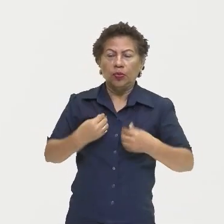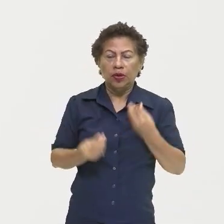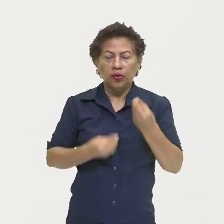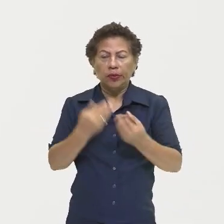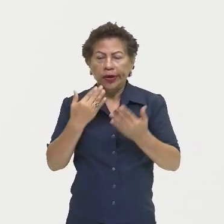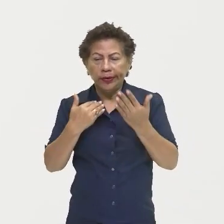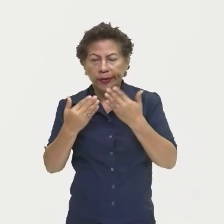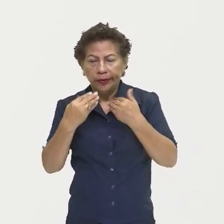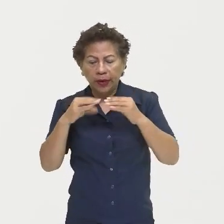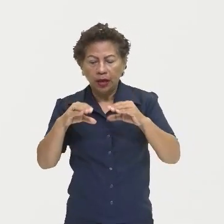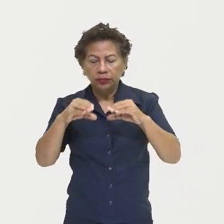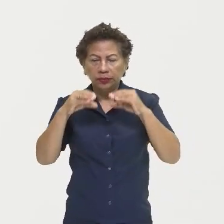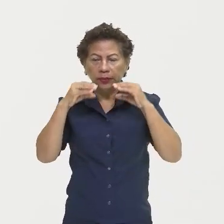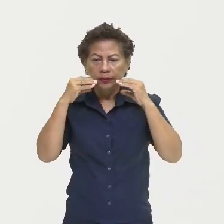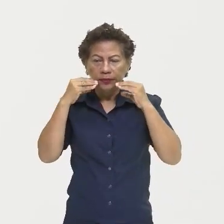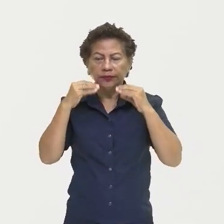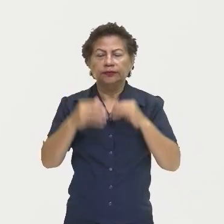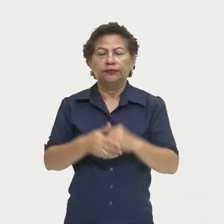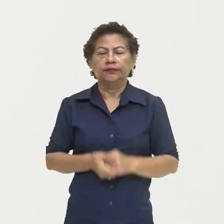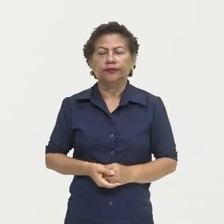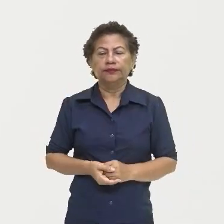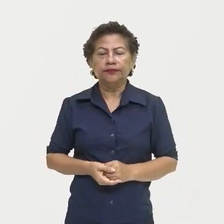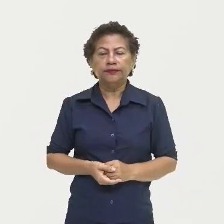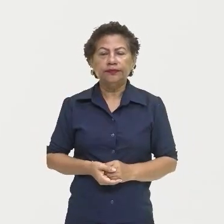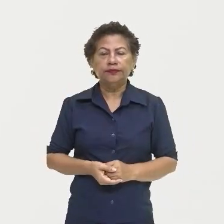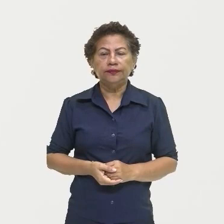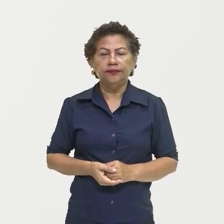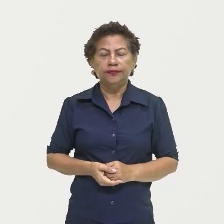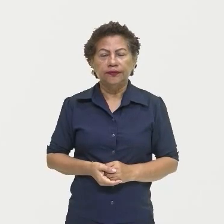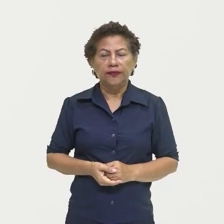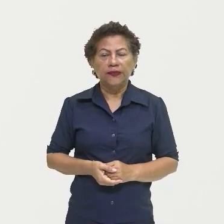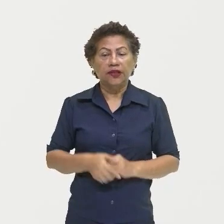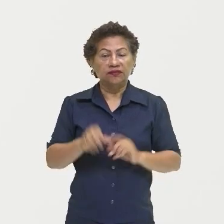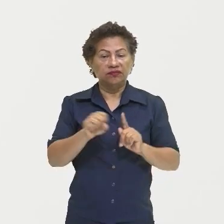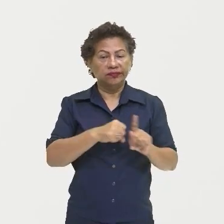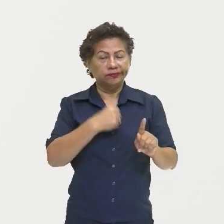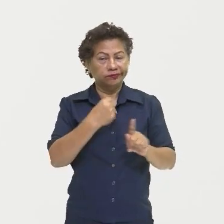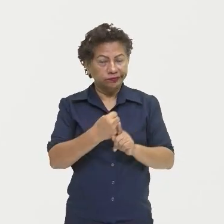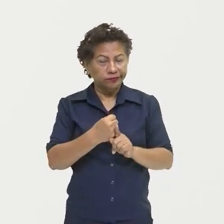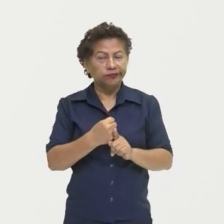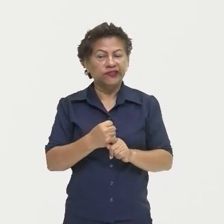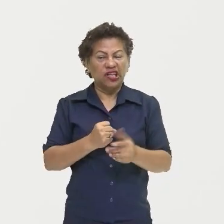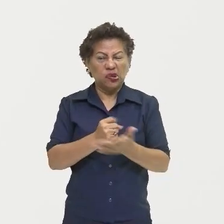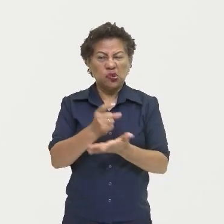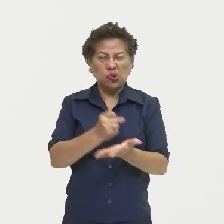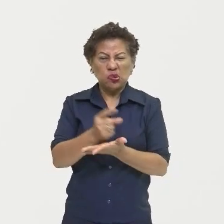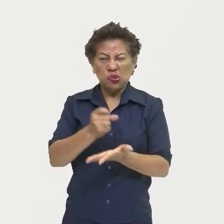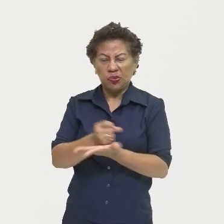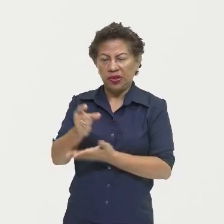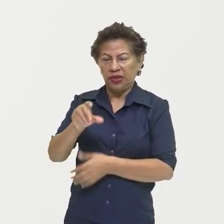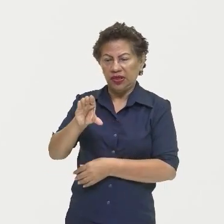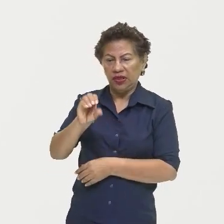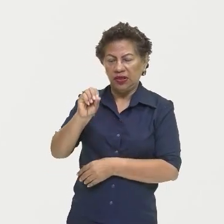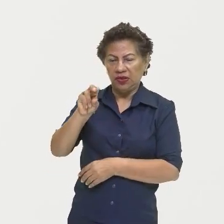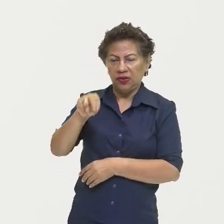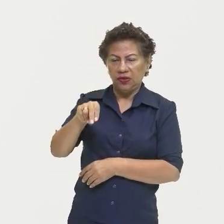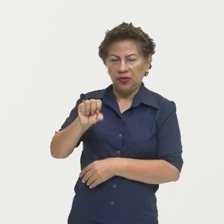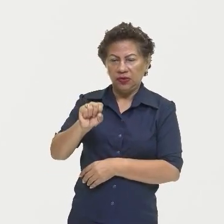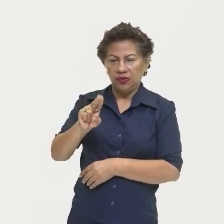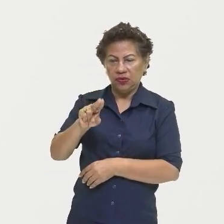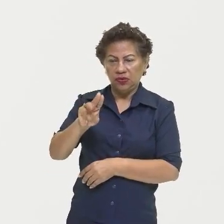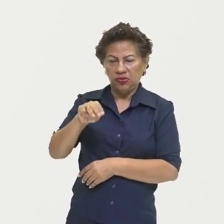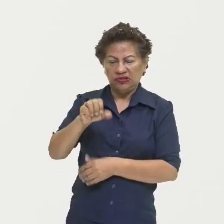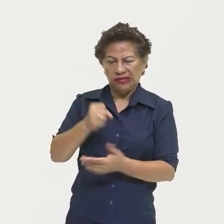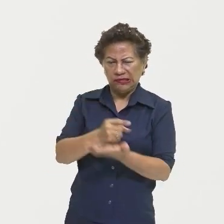entre outras coisas, né? Então, a gente tem a mundialização dessa sociedade de consumo, né? Que nada mais é que o estilo de